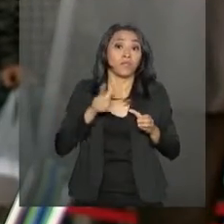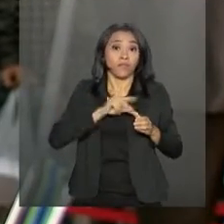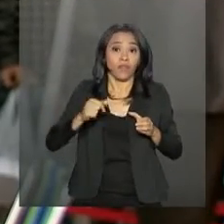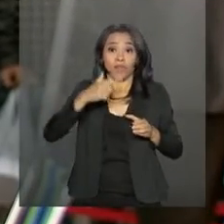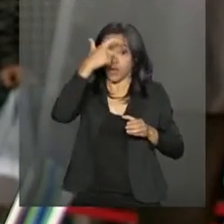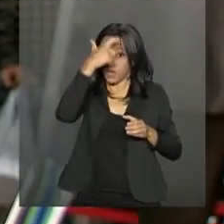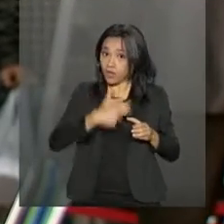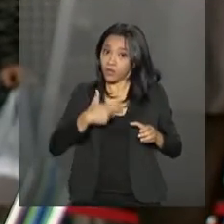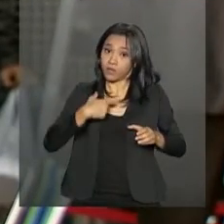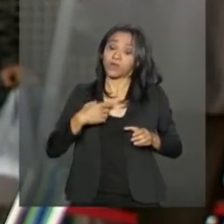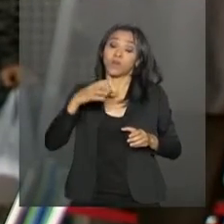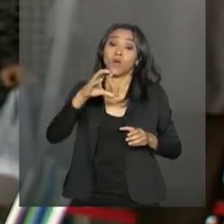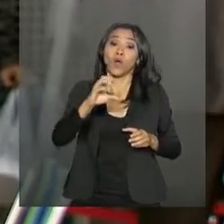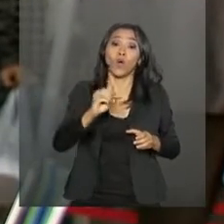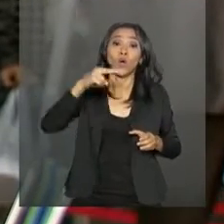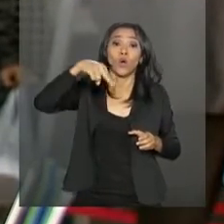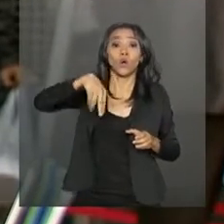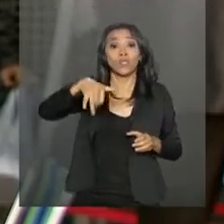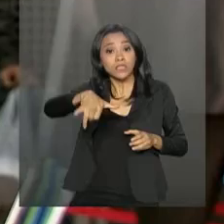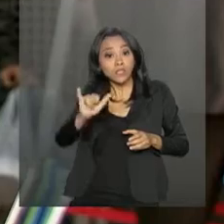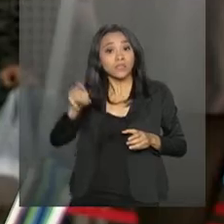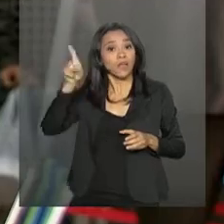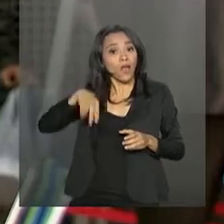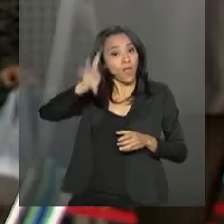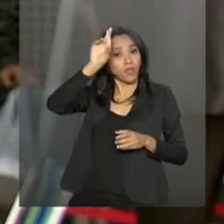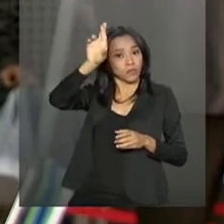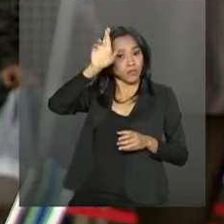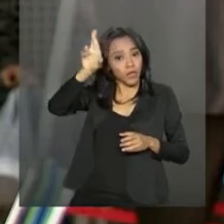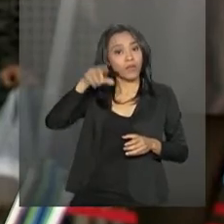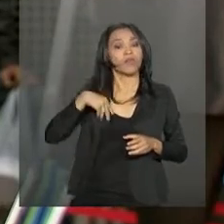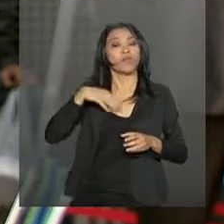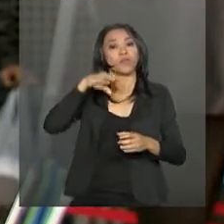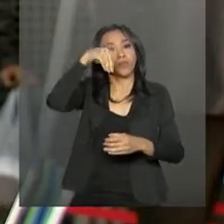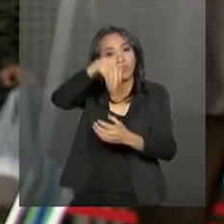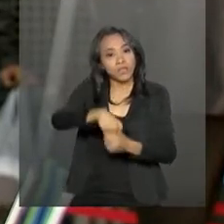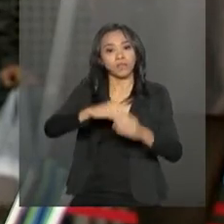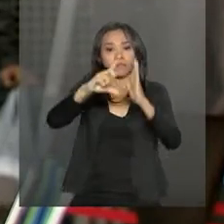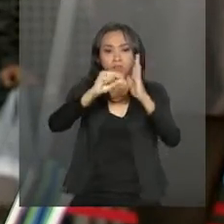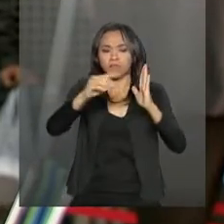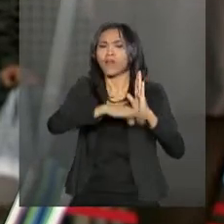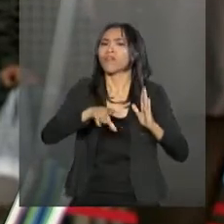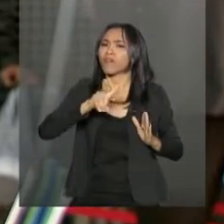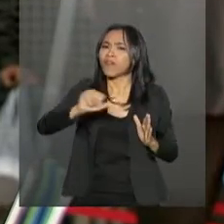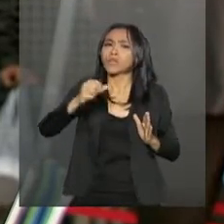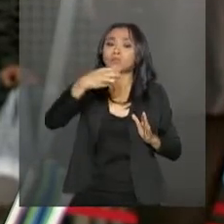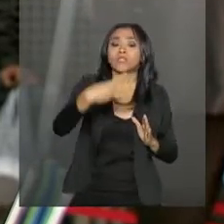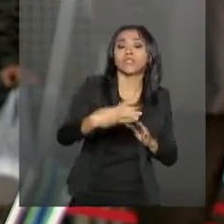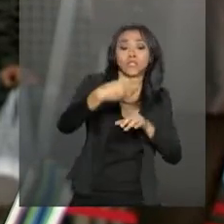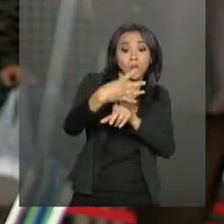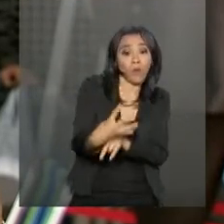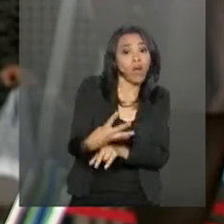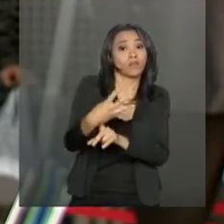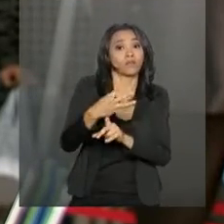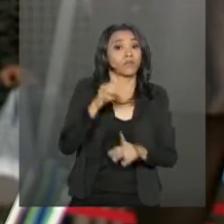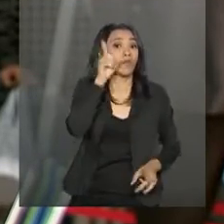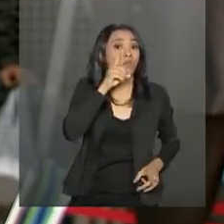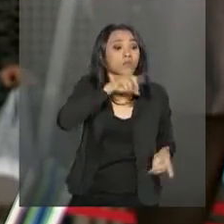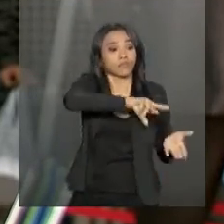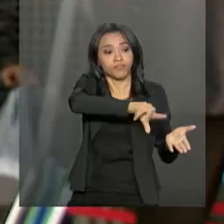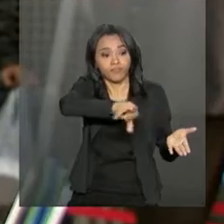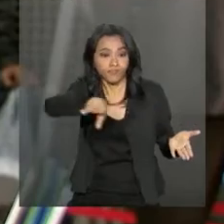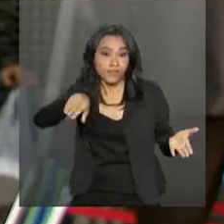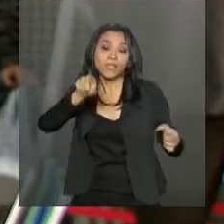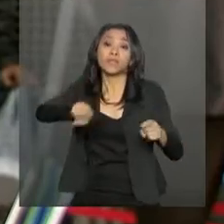assumir a casa civil e ao ministro responsável pela transição eles vão se reunir com 34 parlamentares do mdb e depois numa outra reunião